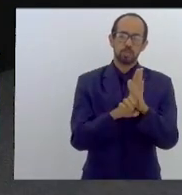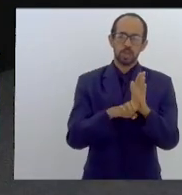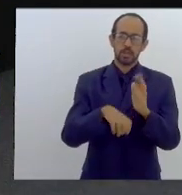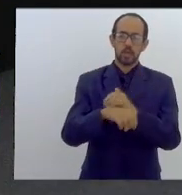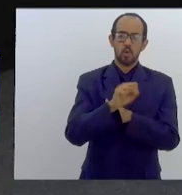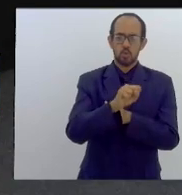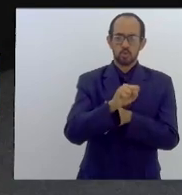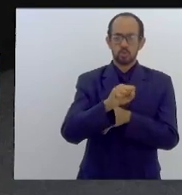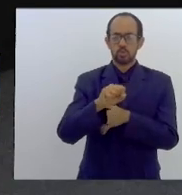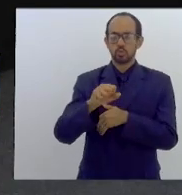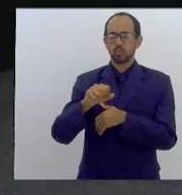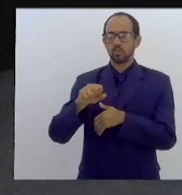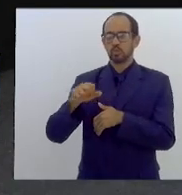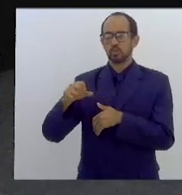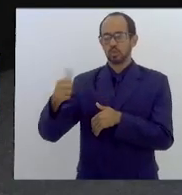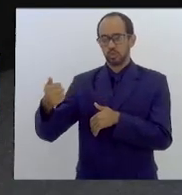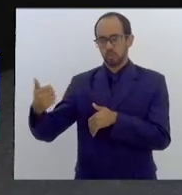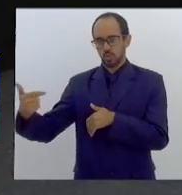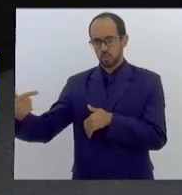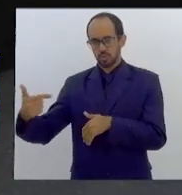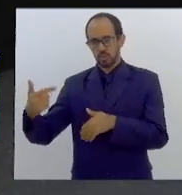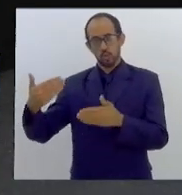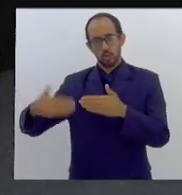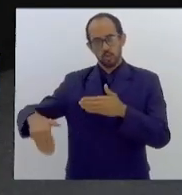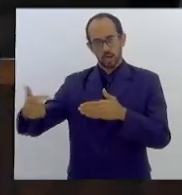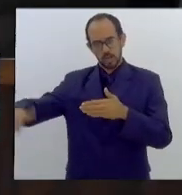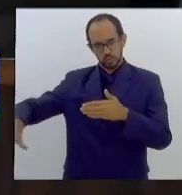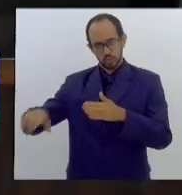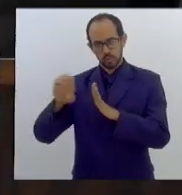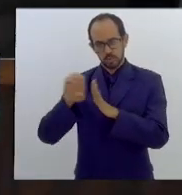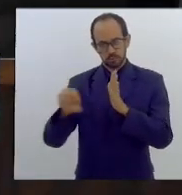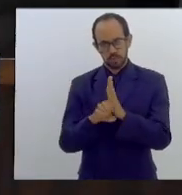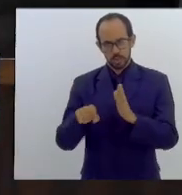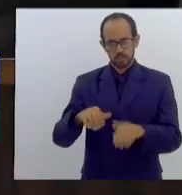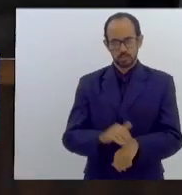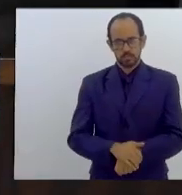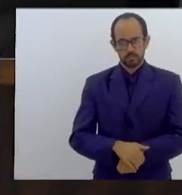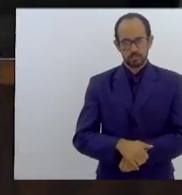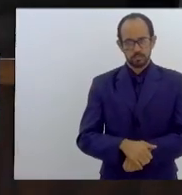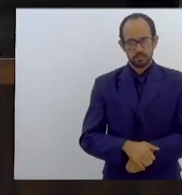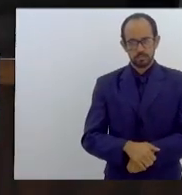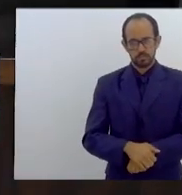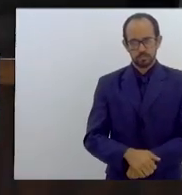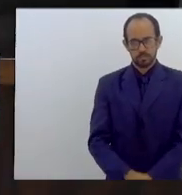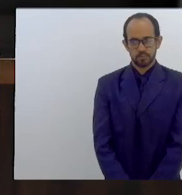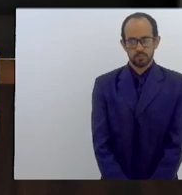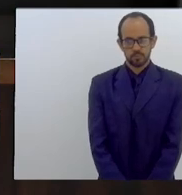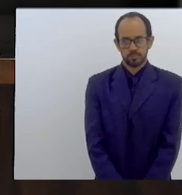12, contrário às demais emendas, concluindo por substitutivo. Que a presidência